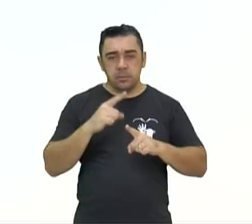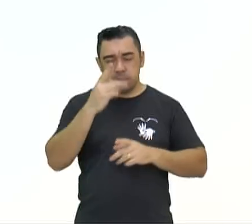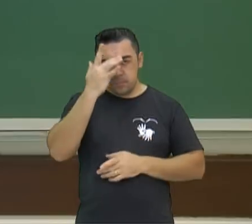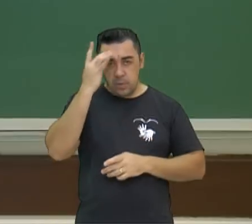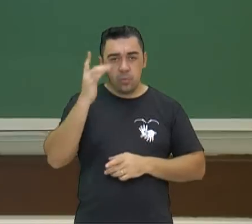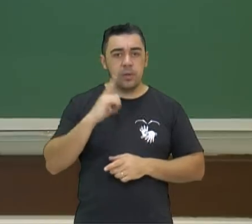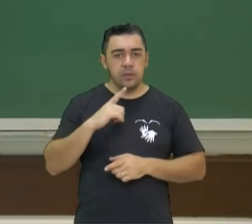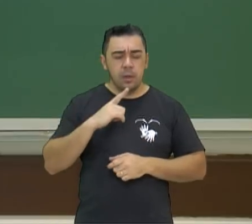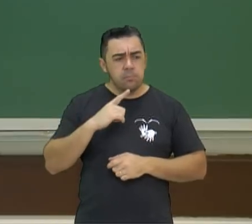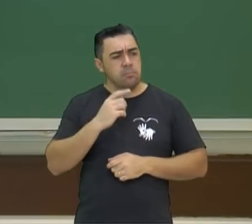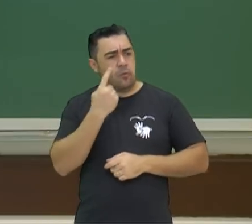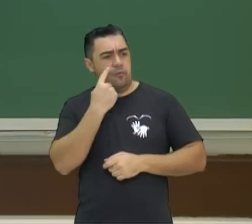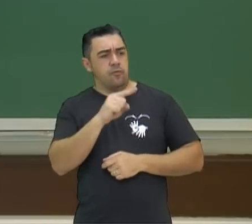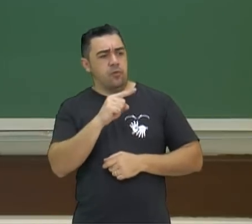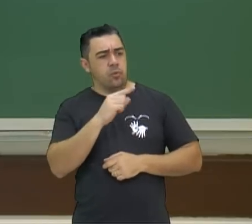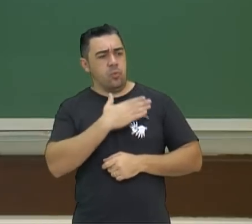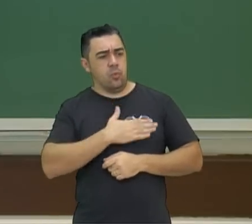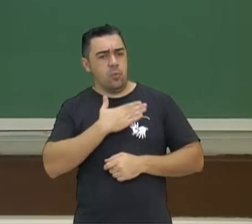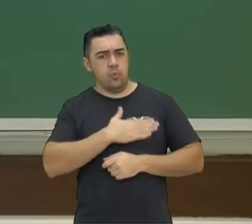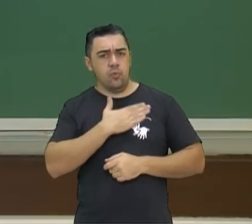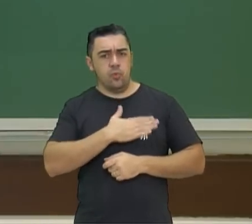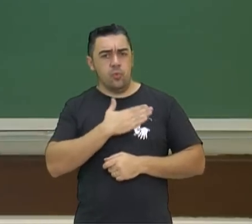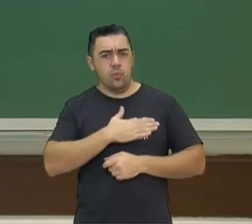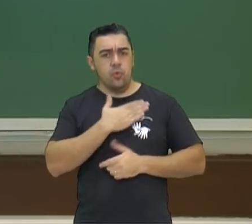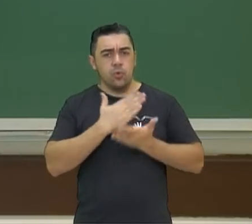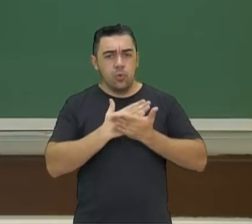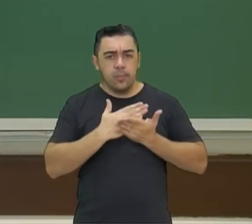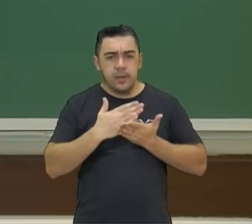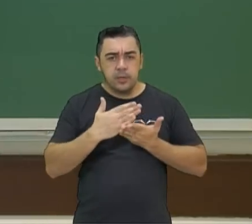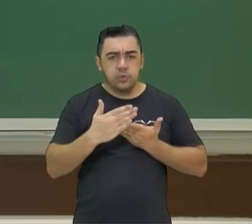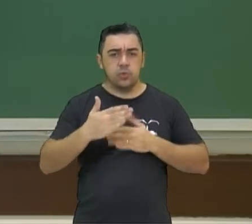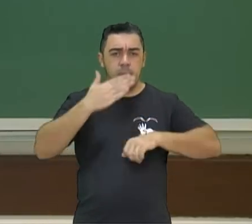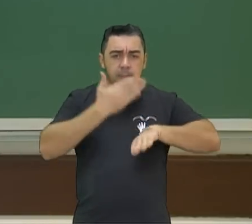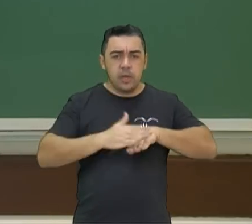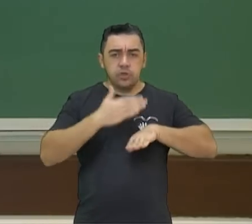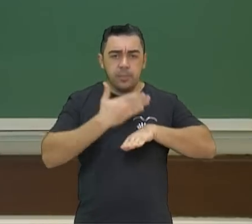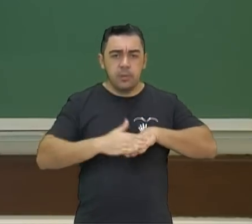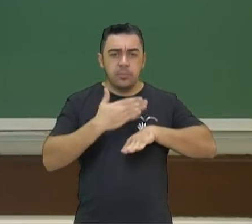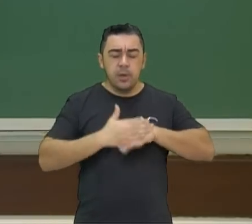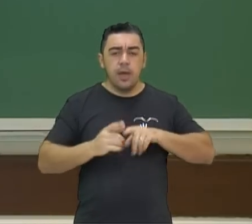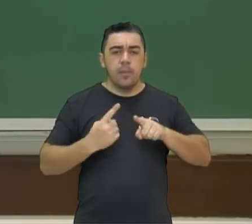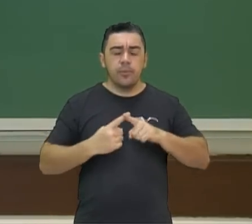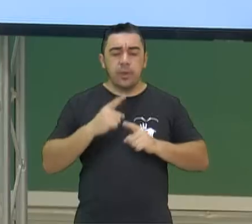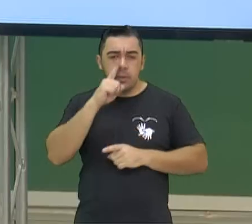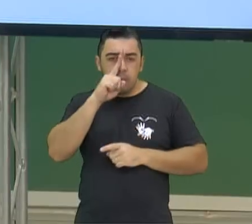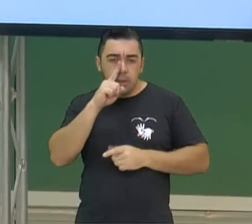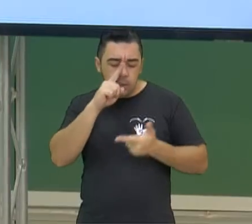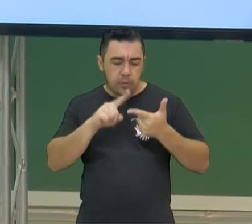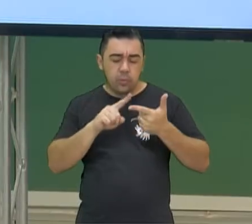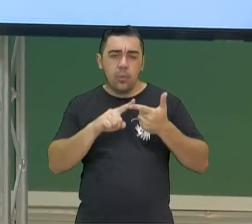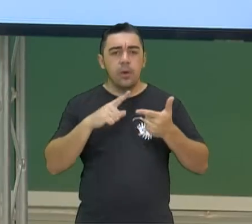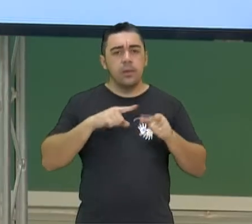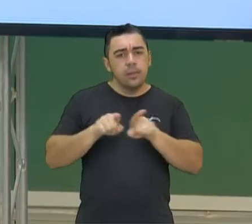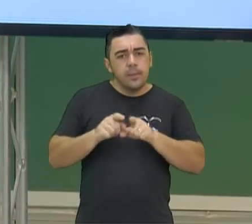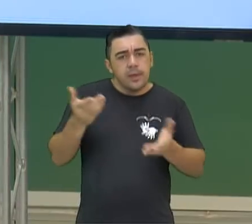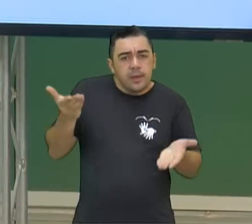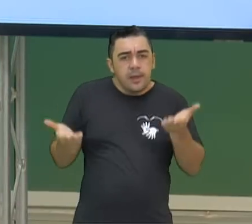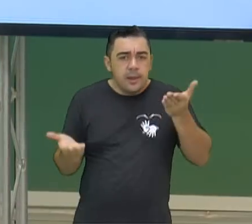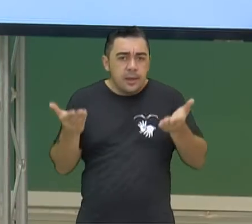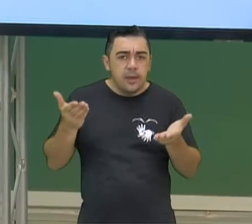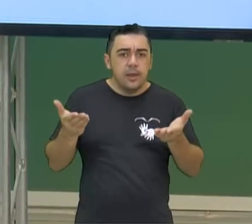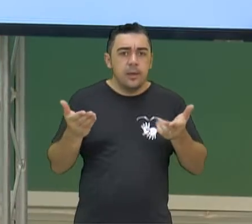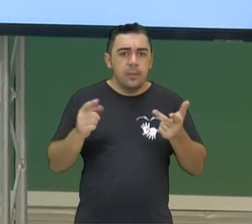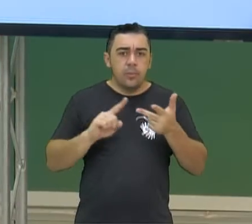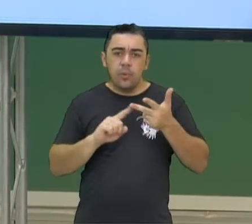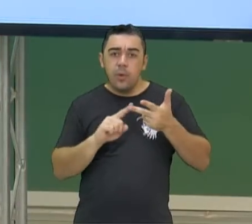é estimulante, porque tem aquela questão do risco, do perigo, do equilíbrio, do superar o medo, né? Muitas